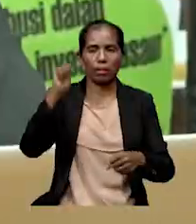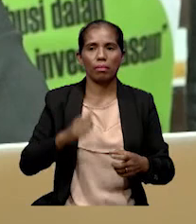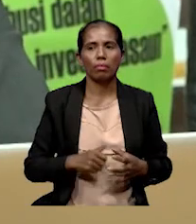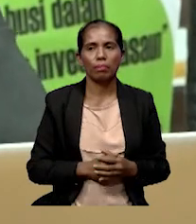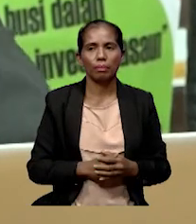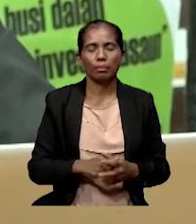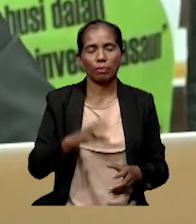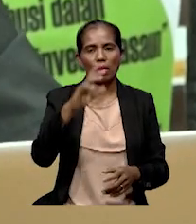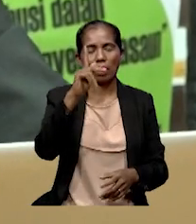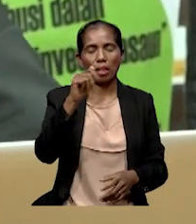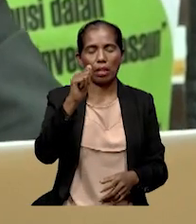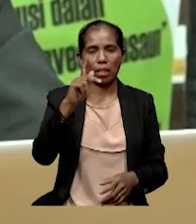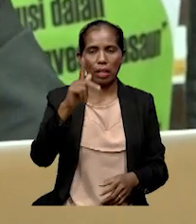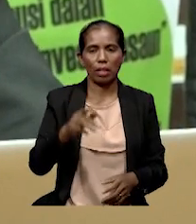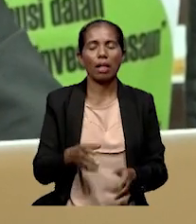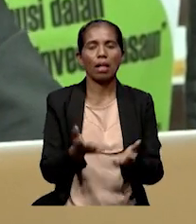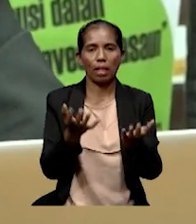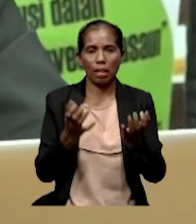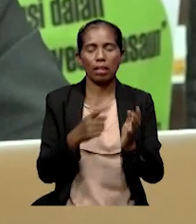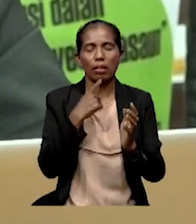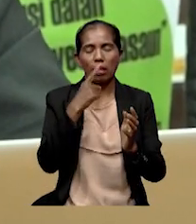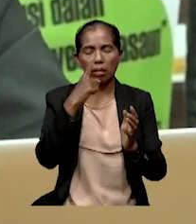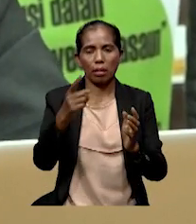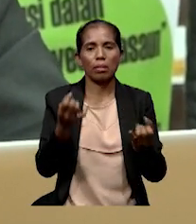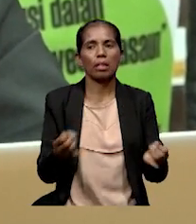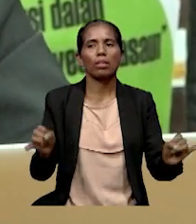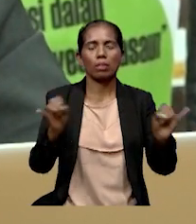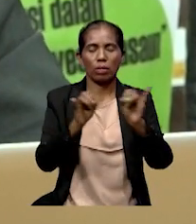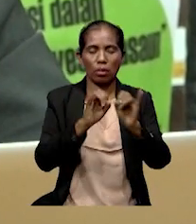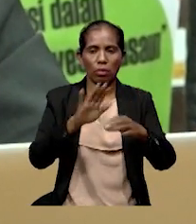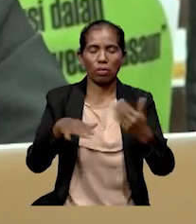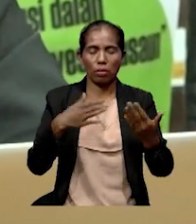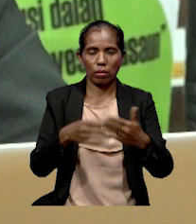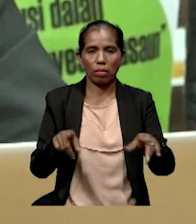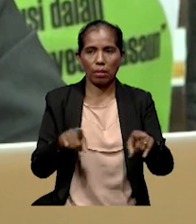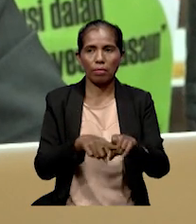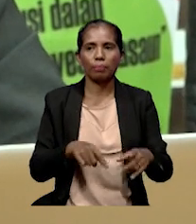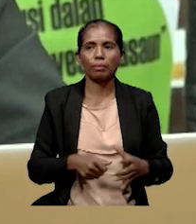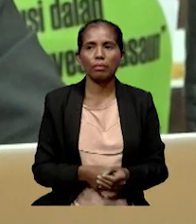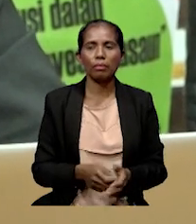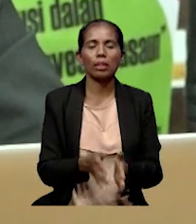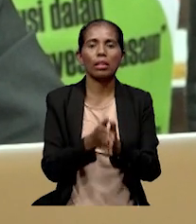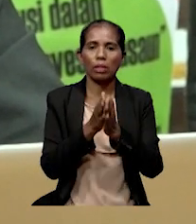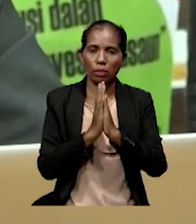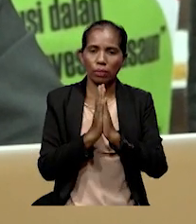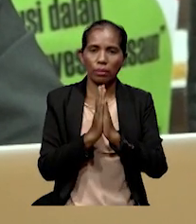hakara recomenda ba entidade ka instituição competente hane santu irmai. Husu ba